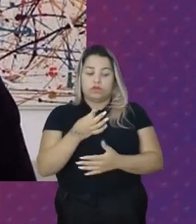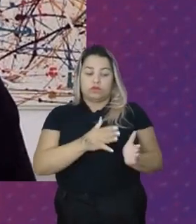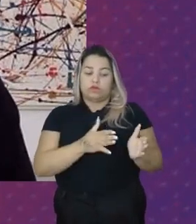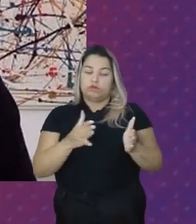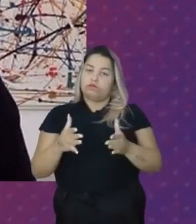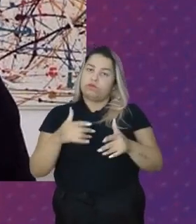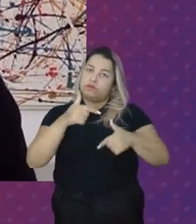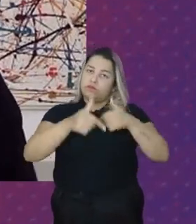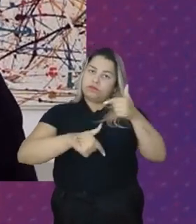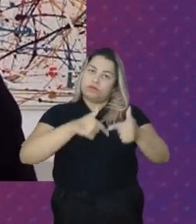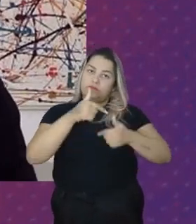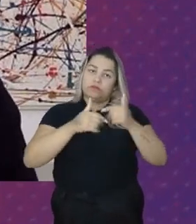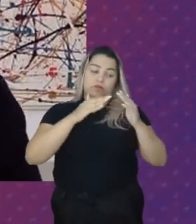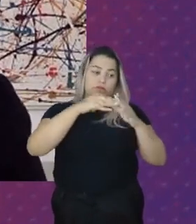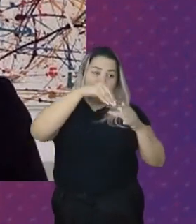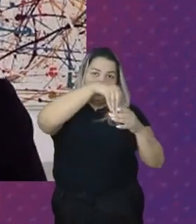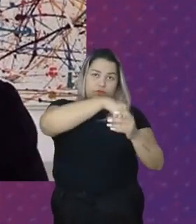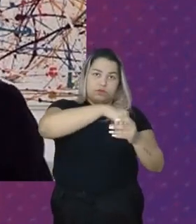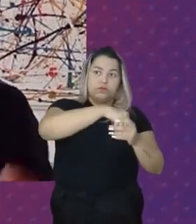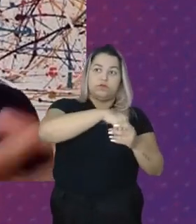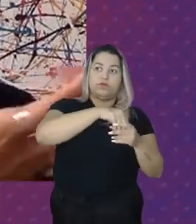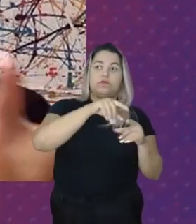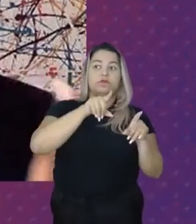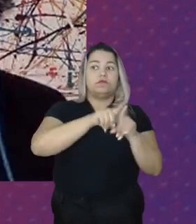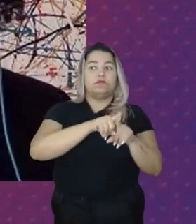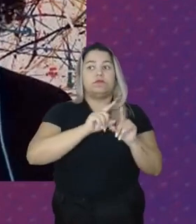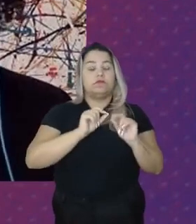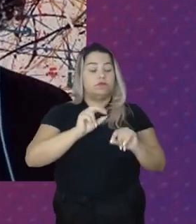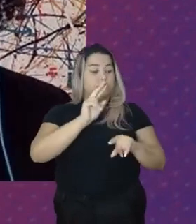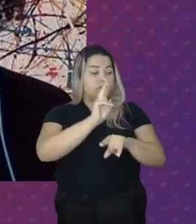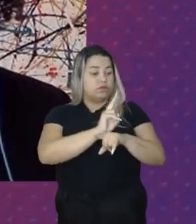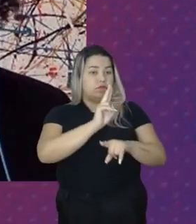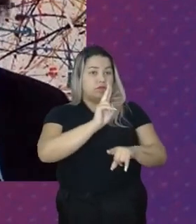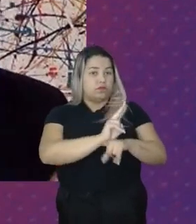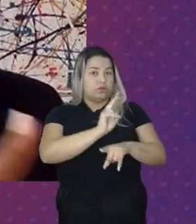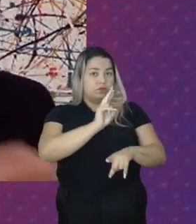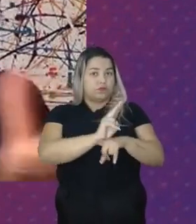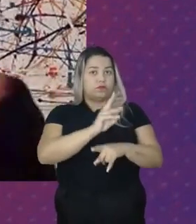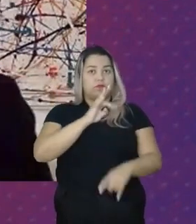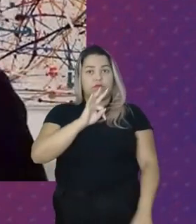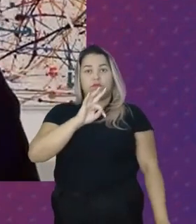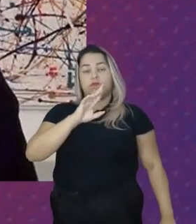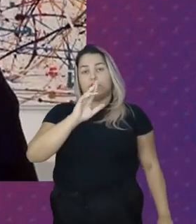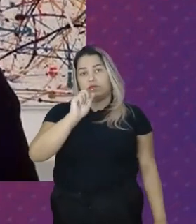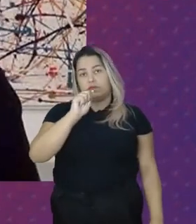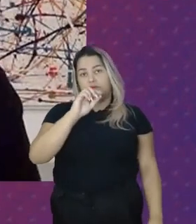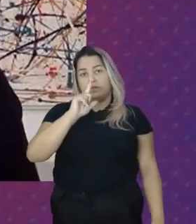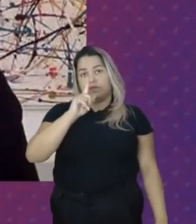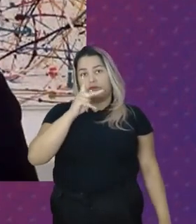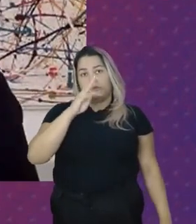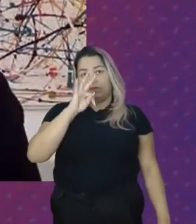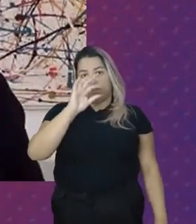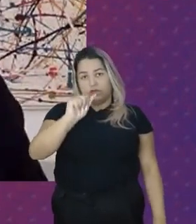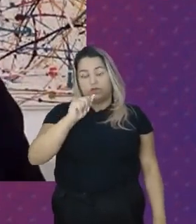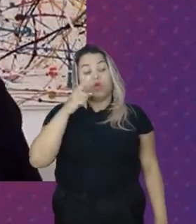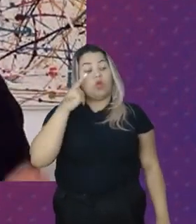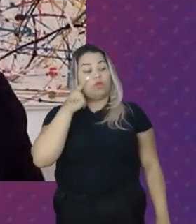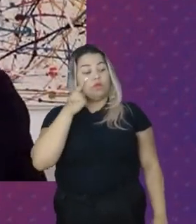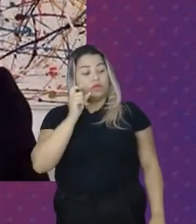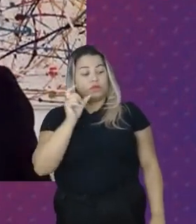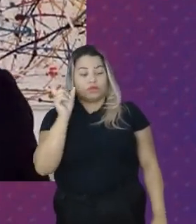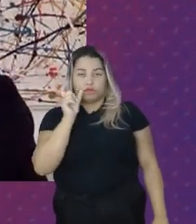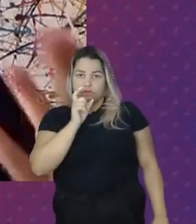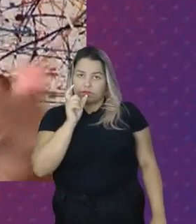de trabalhadores domésticos passaram a gozar da proteção trabalhista. O interessante é observar que,